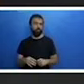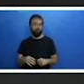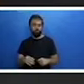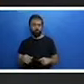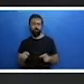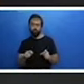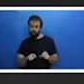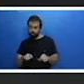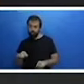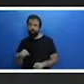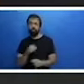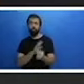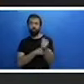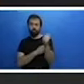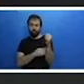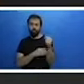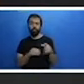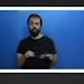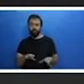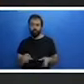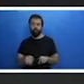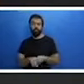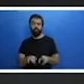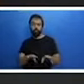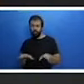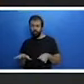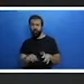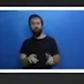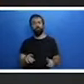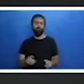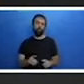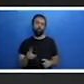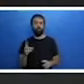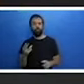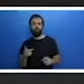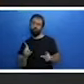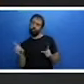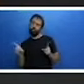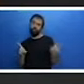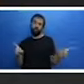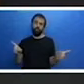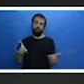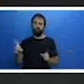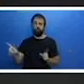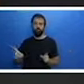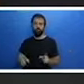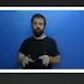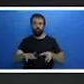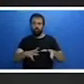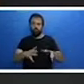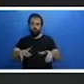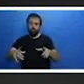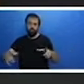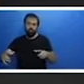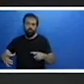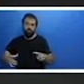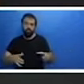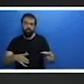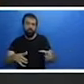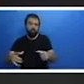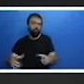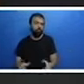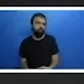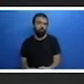força velocidade um movimento a direção o a o espaço que eu tenho